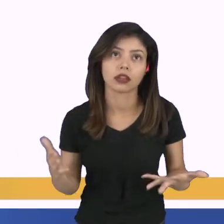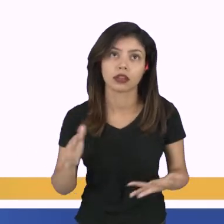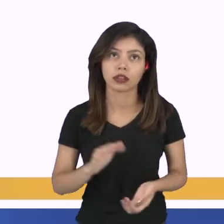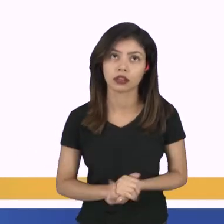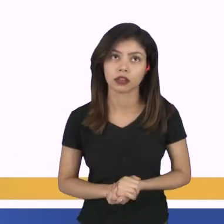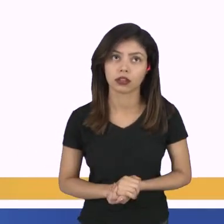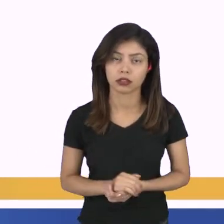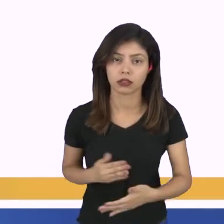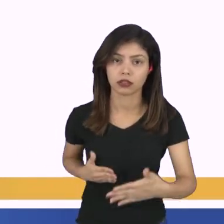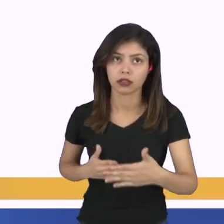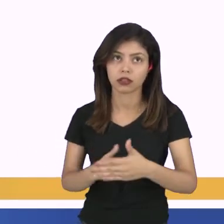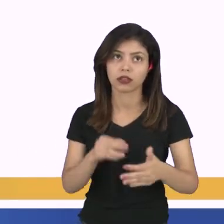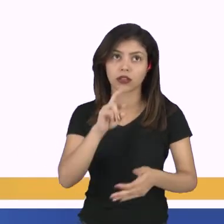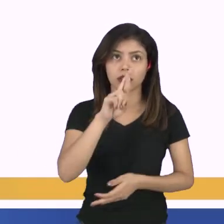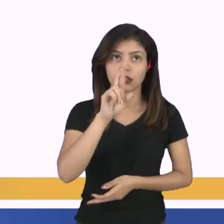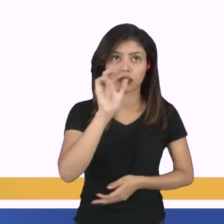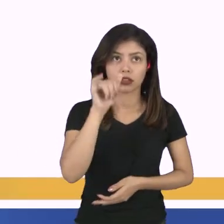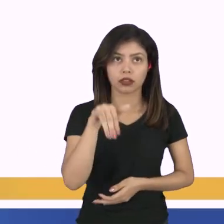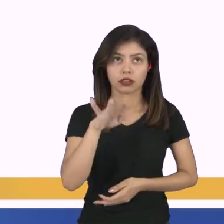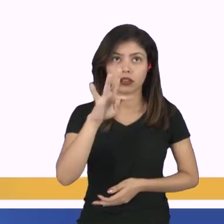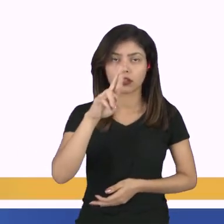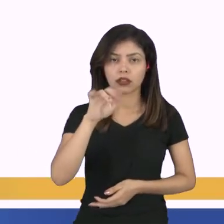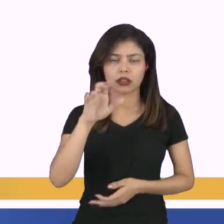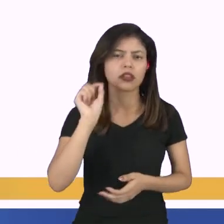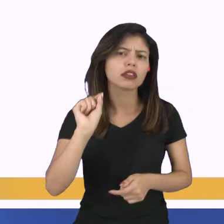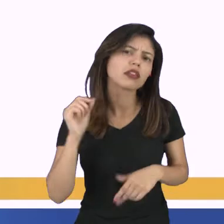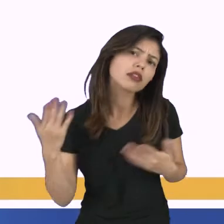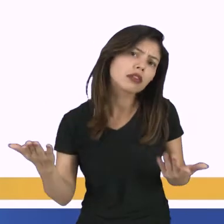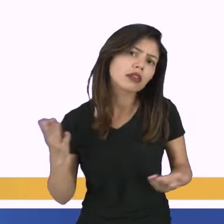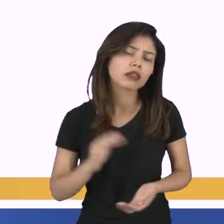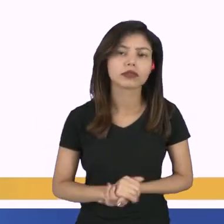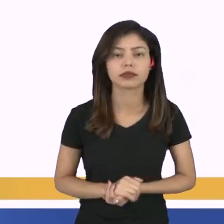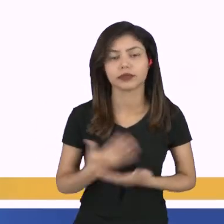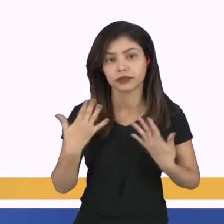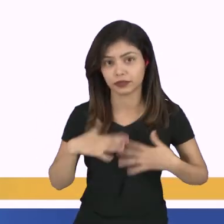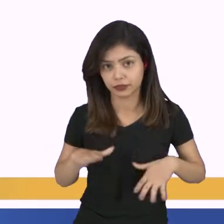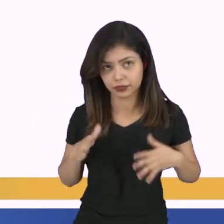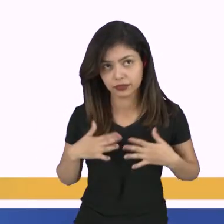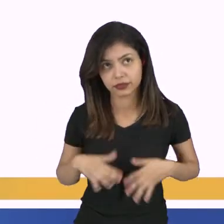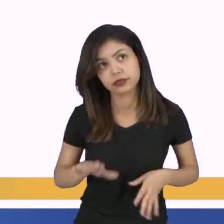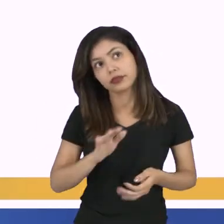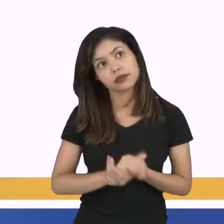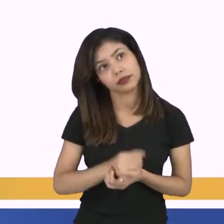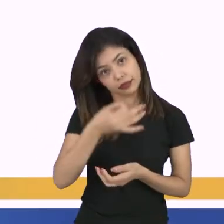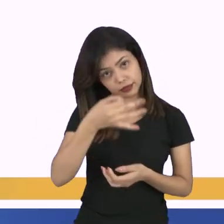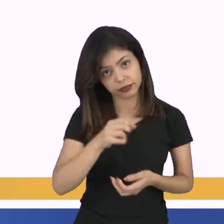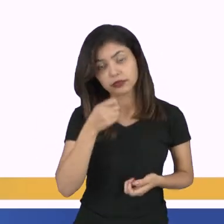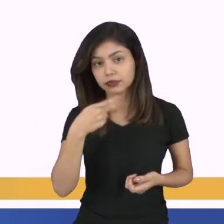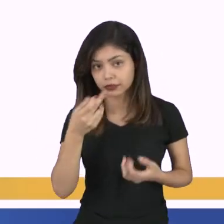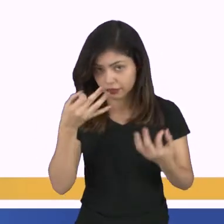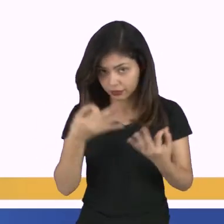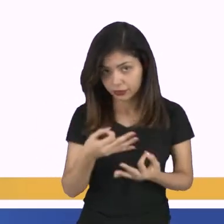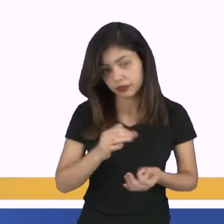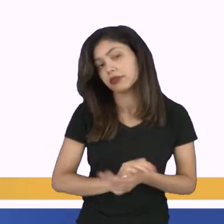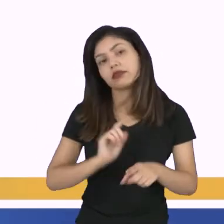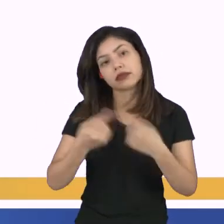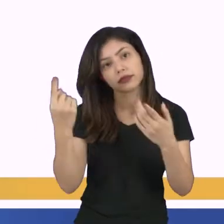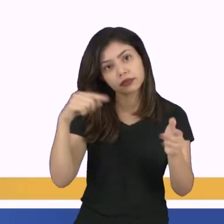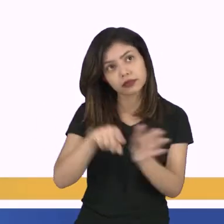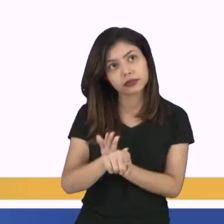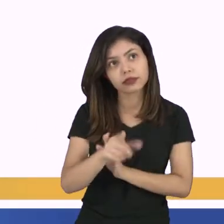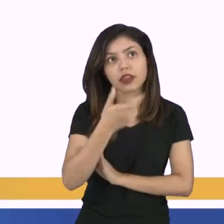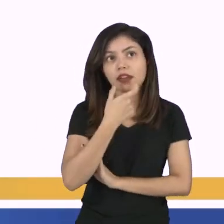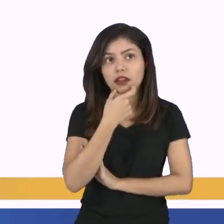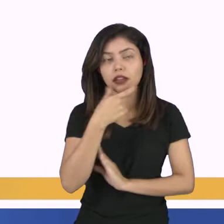elas detêm royalties. O que é royalties, professor? Calma, gente, eu não sei nem se a pronúncia está certa, Mas você pergunta para o seu professor